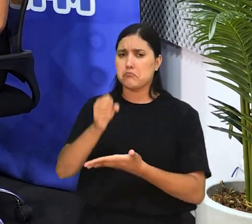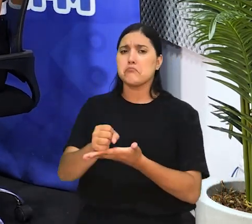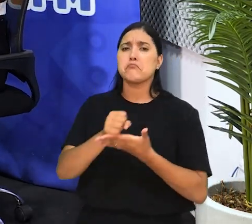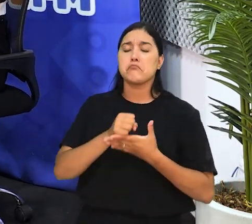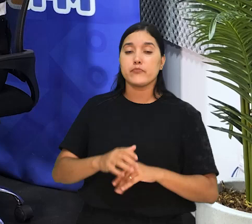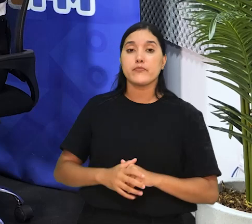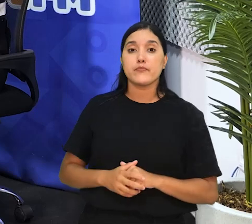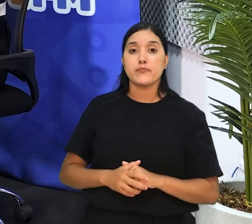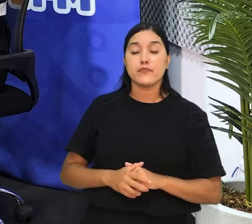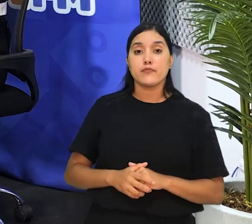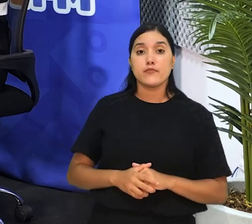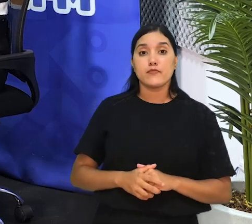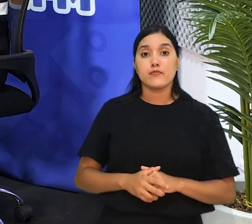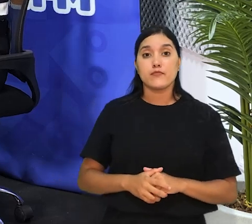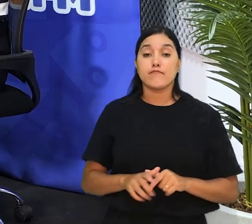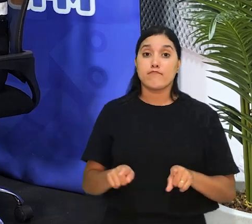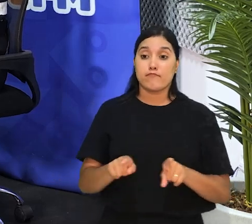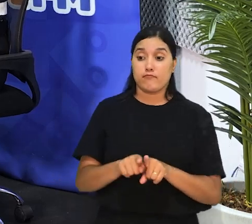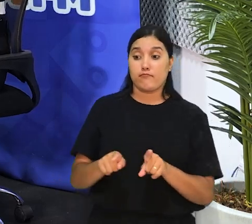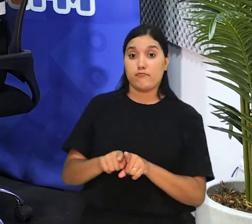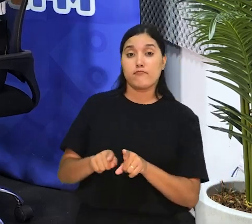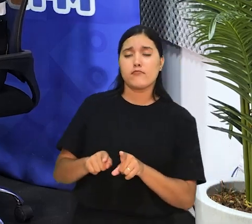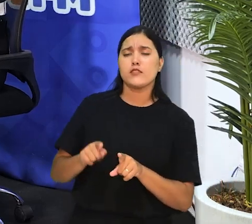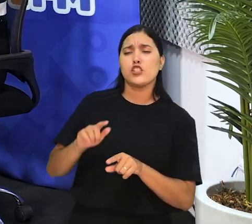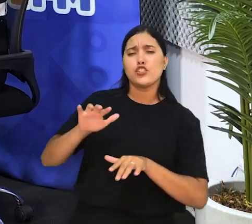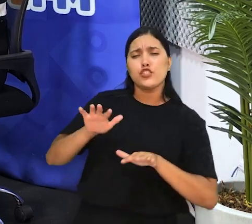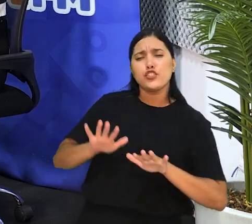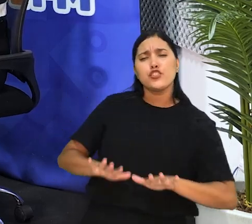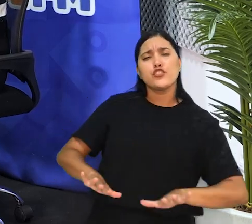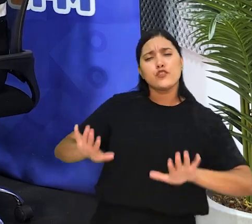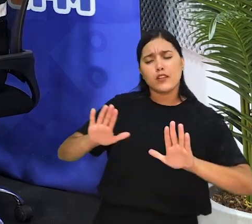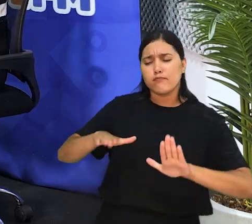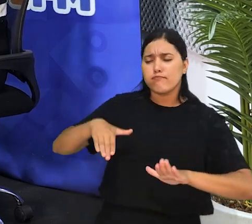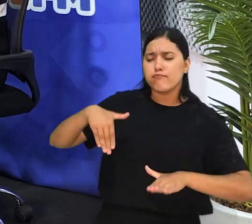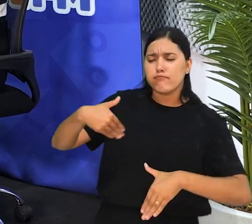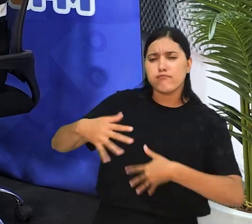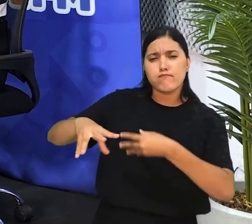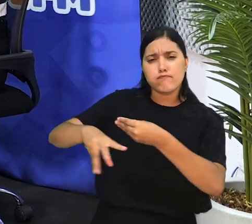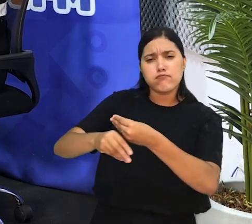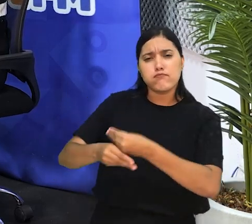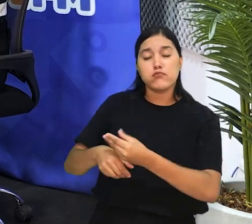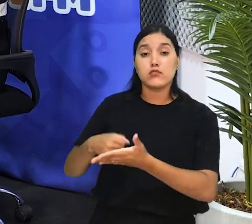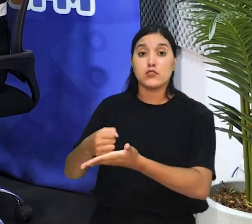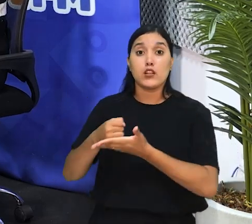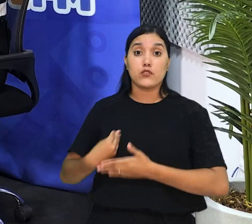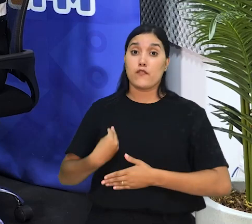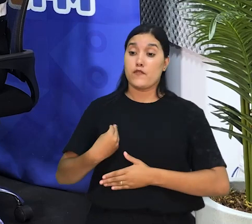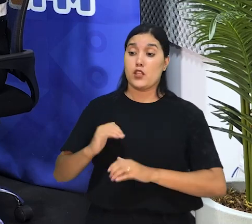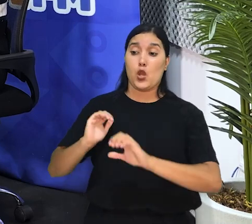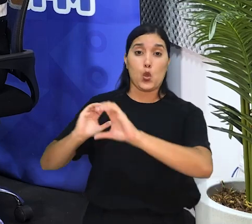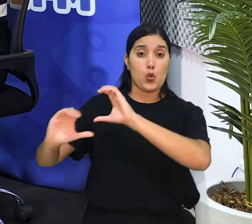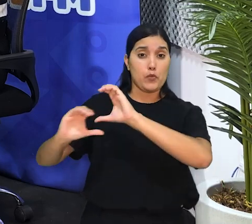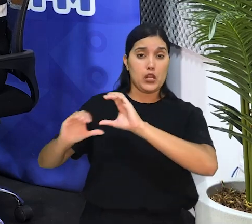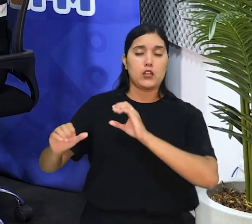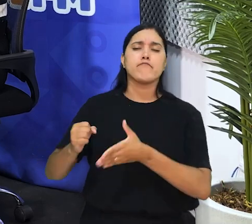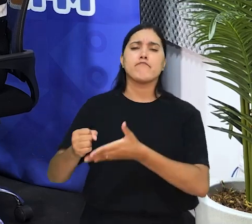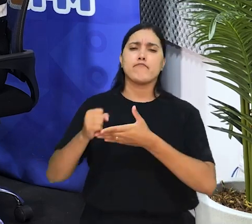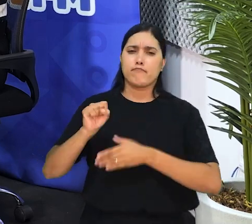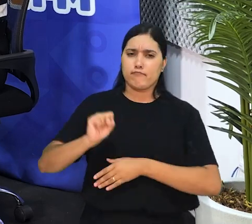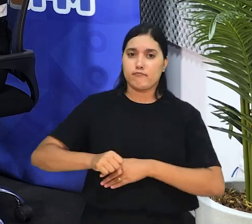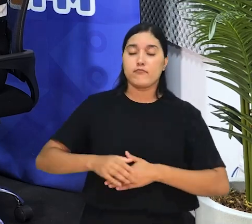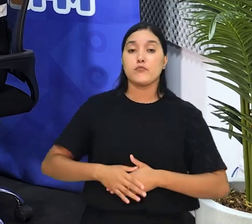vida, facilitou muito, entrando alguns sinais, né? Aos pouquinhos tá entrando e tá ajudando muito a nossa